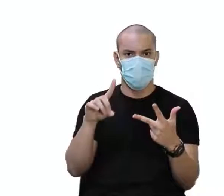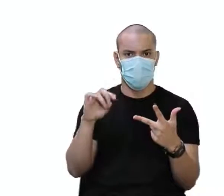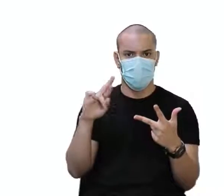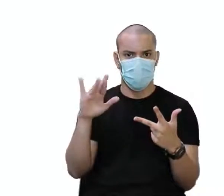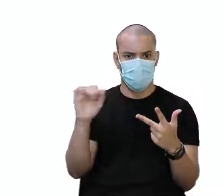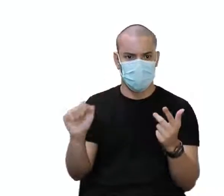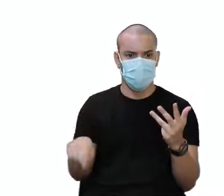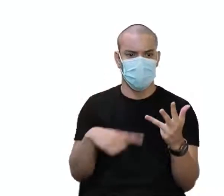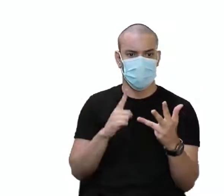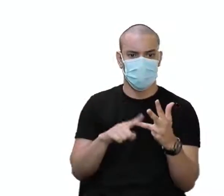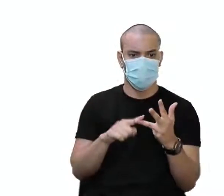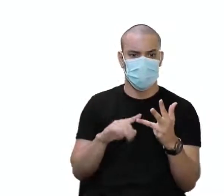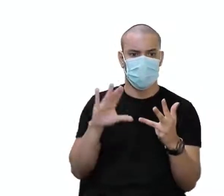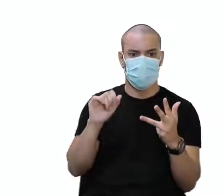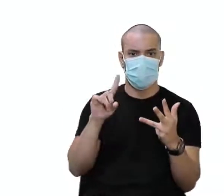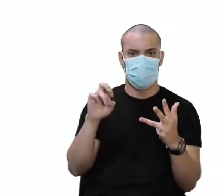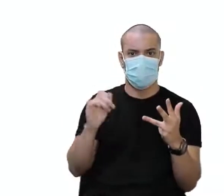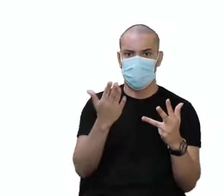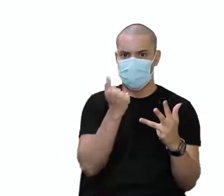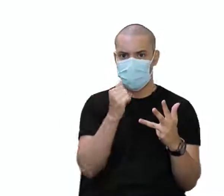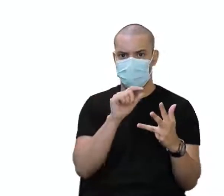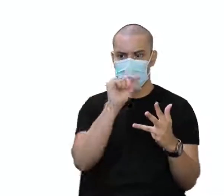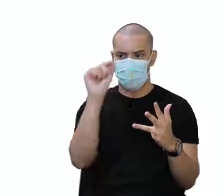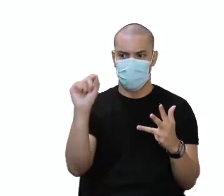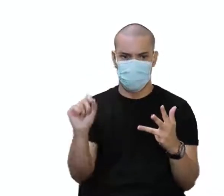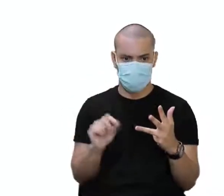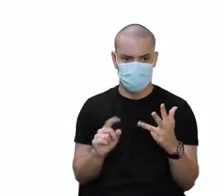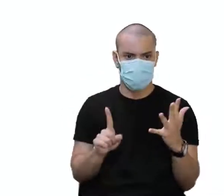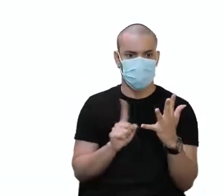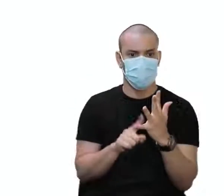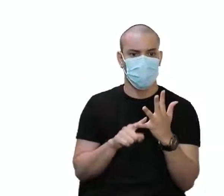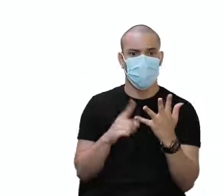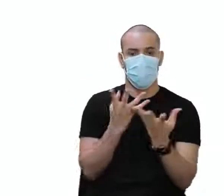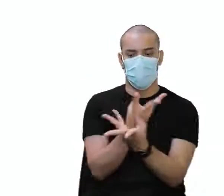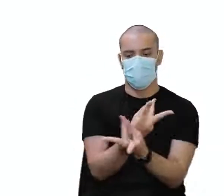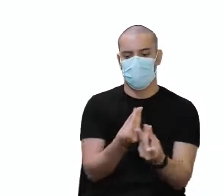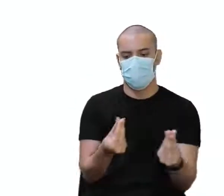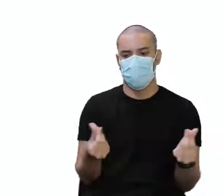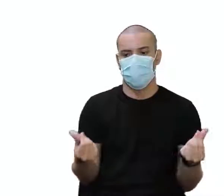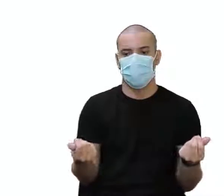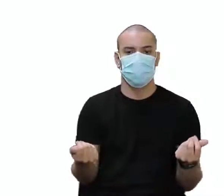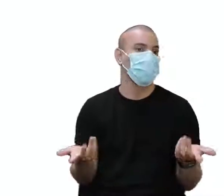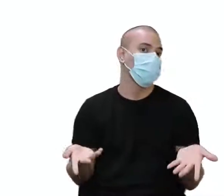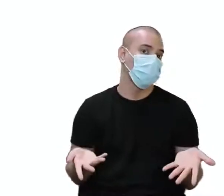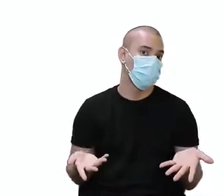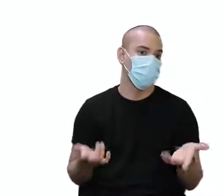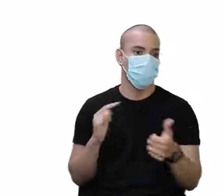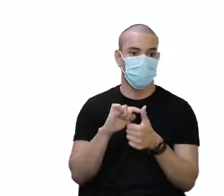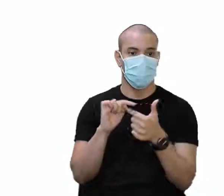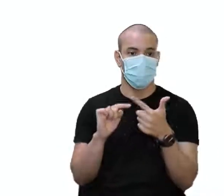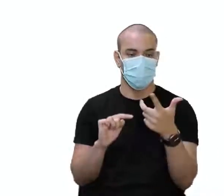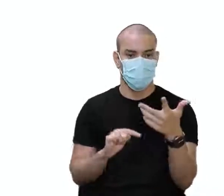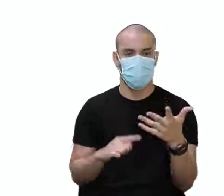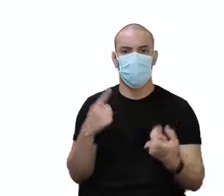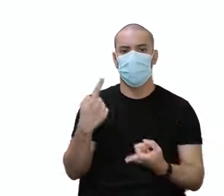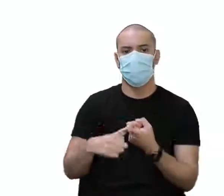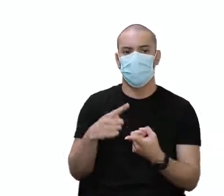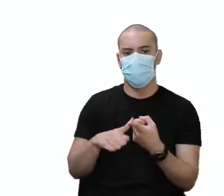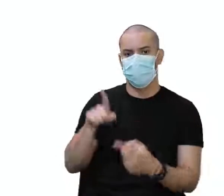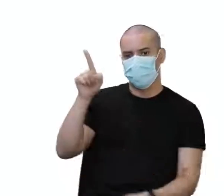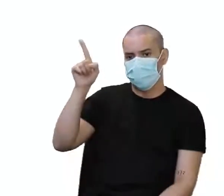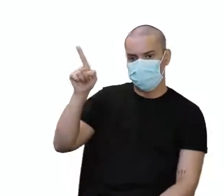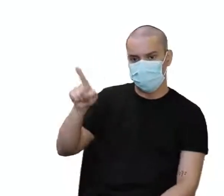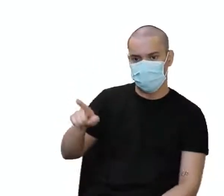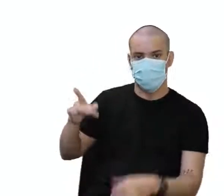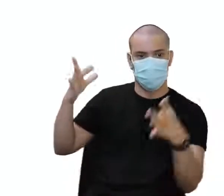Produtores? Cadeia alimentar? Ou a gente está falando de decompositores? Quando você tem aqui